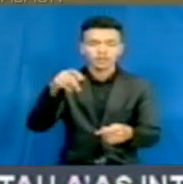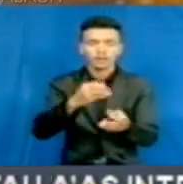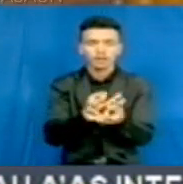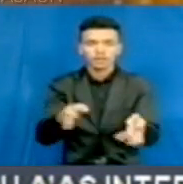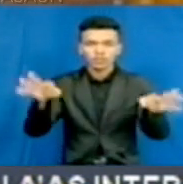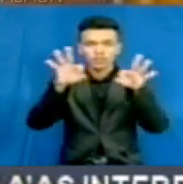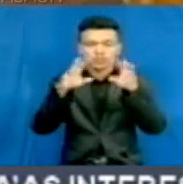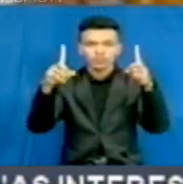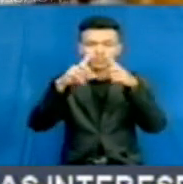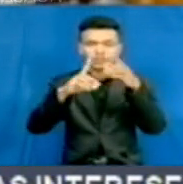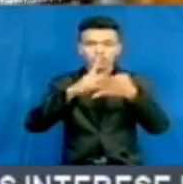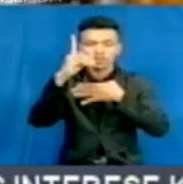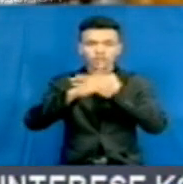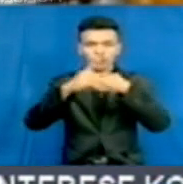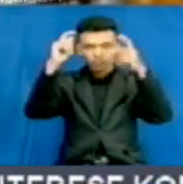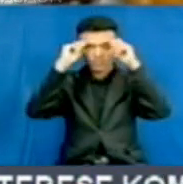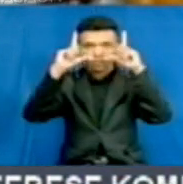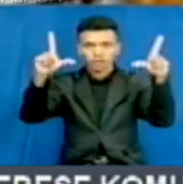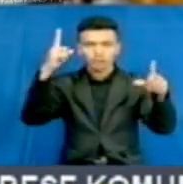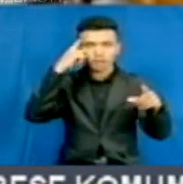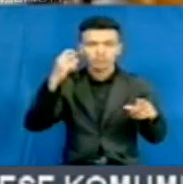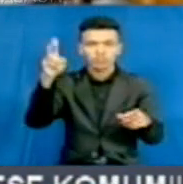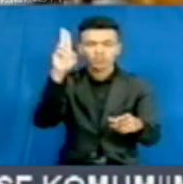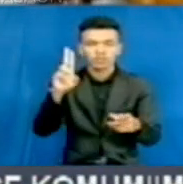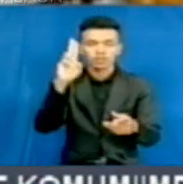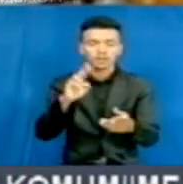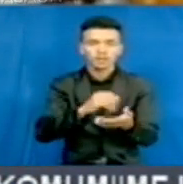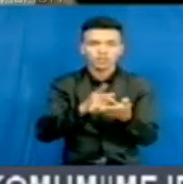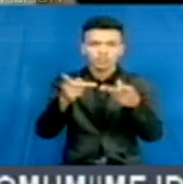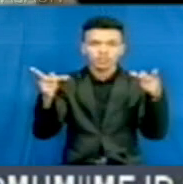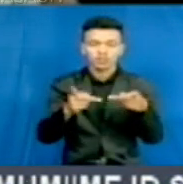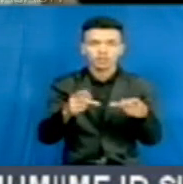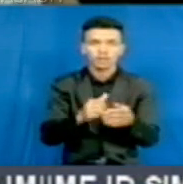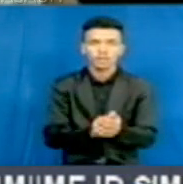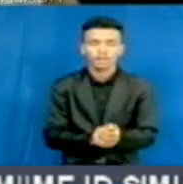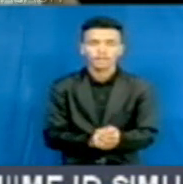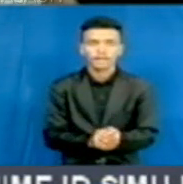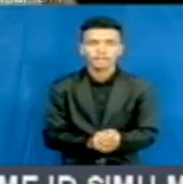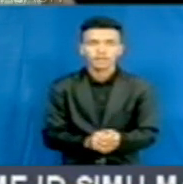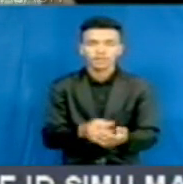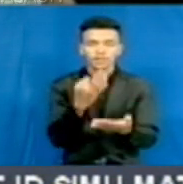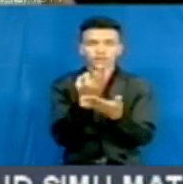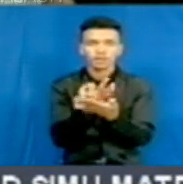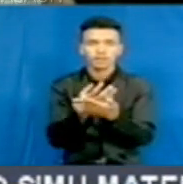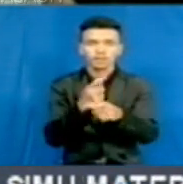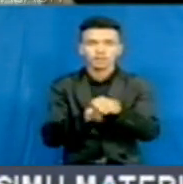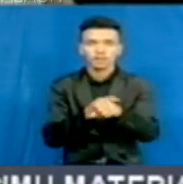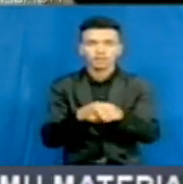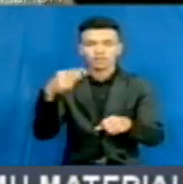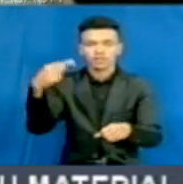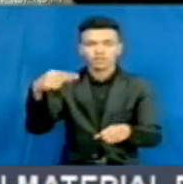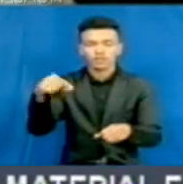para desenvolvimento Timor-Leste. Também autoriza a licença ambiental para o projeto BOT no Halo Mobilização Fundo Climática